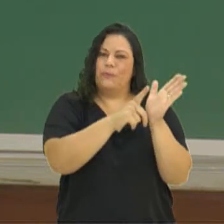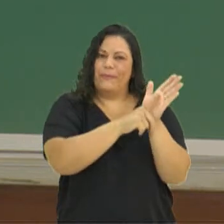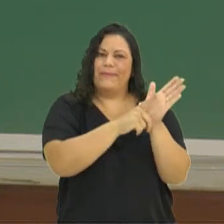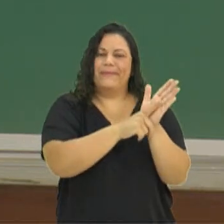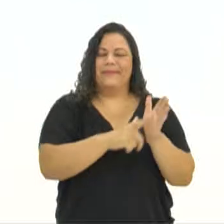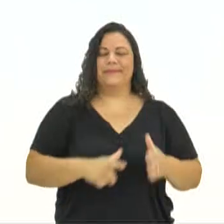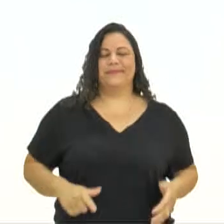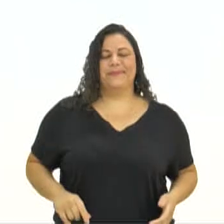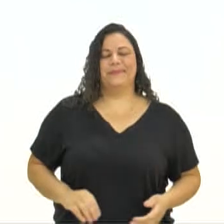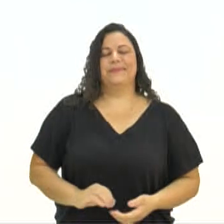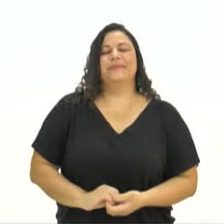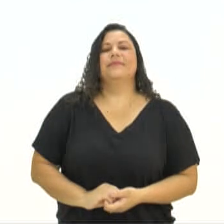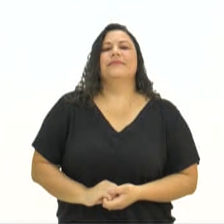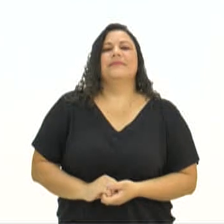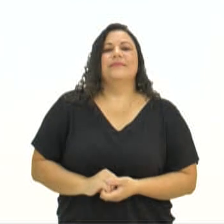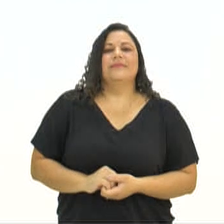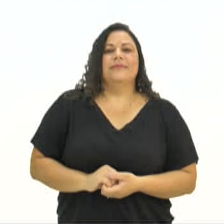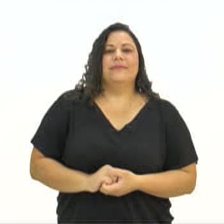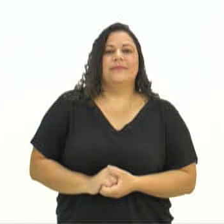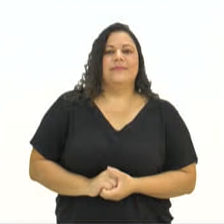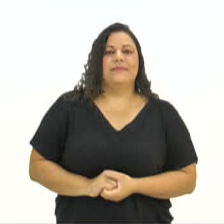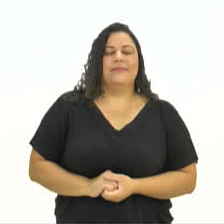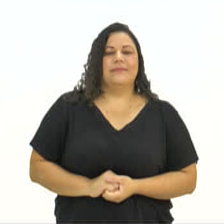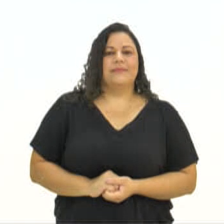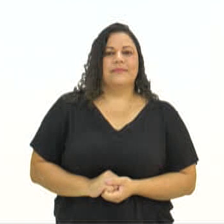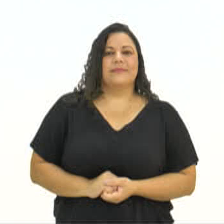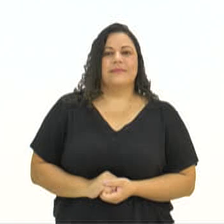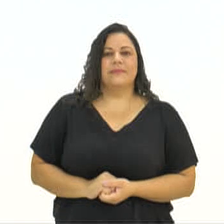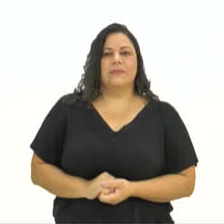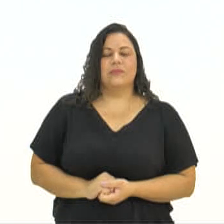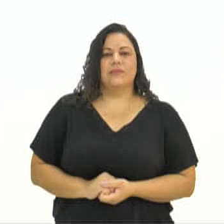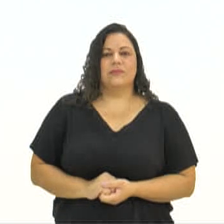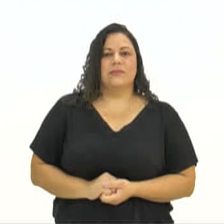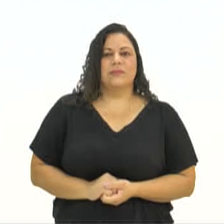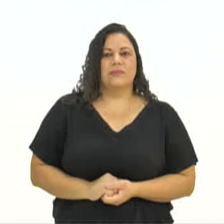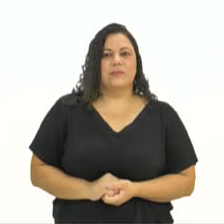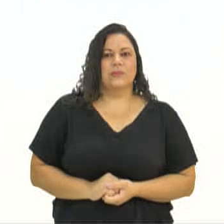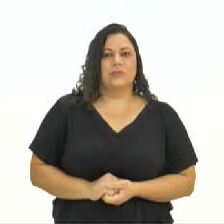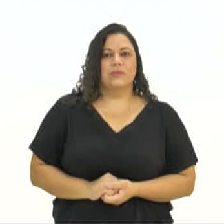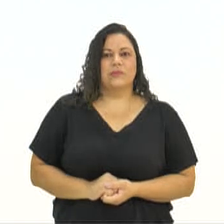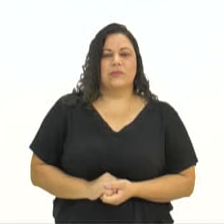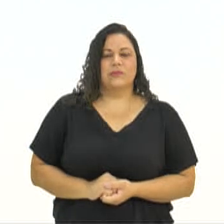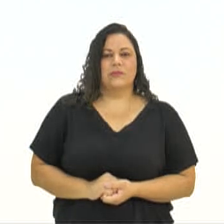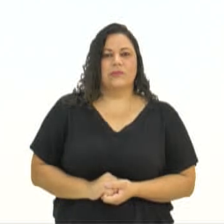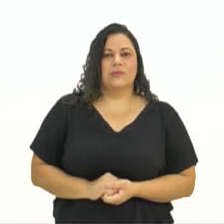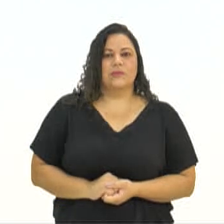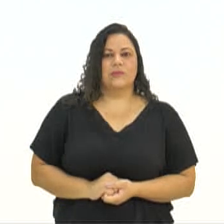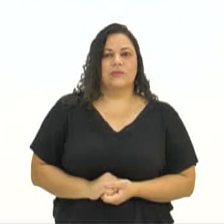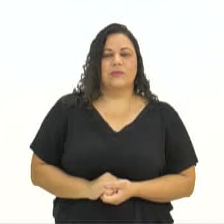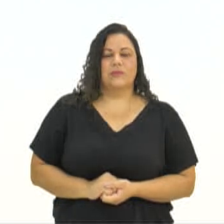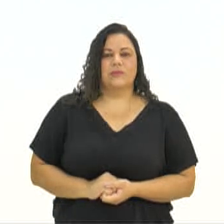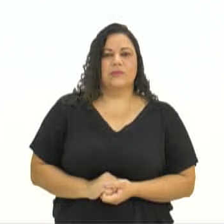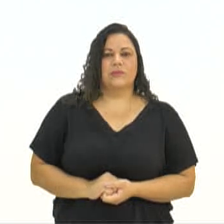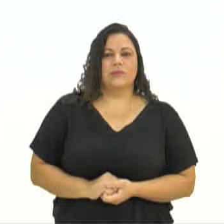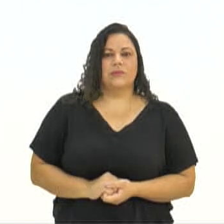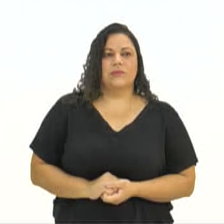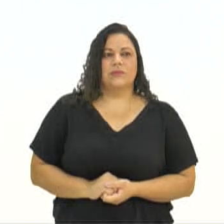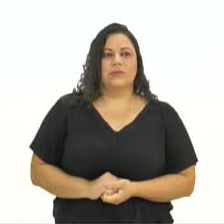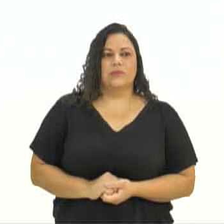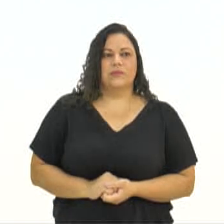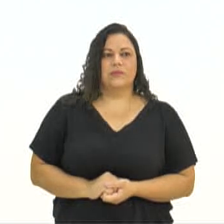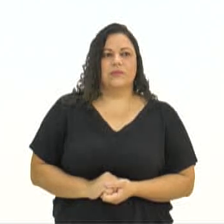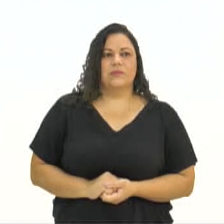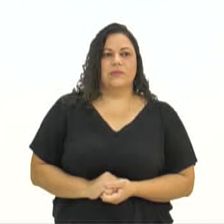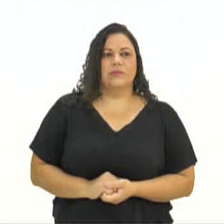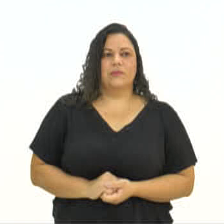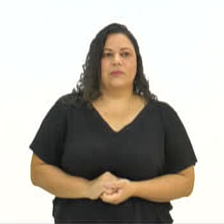superou. El hecho de que los e-books se vendan hoy más que los de papel es algo asombroso si